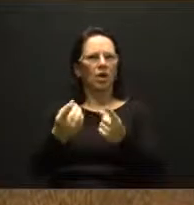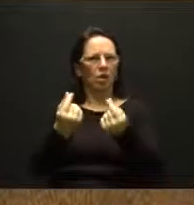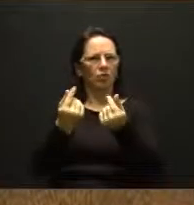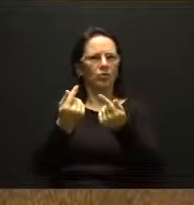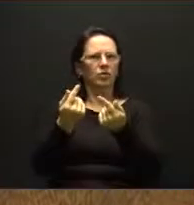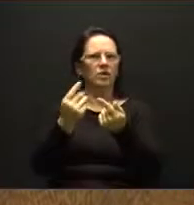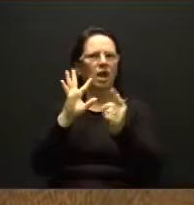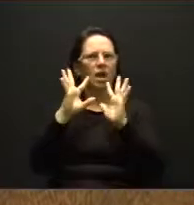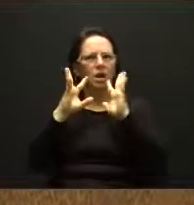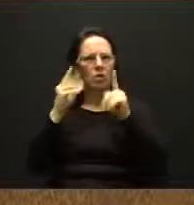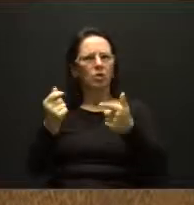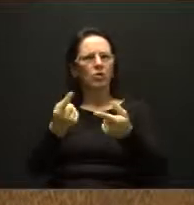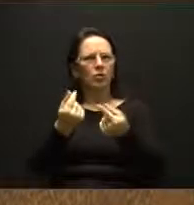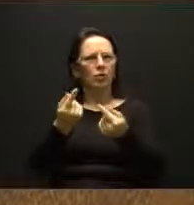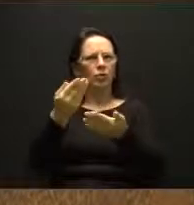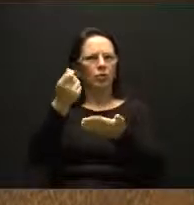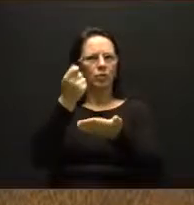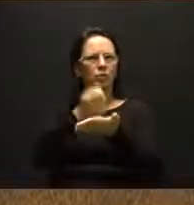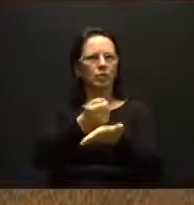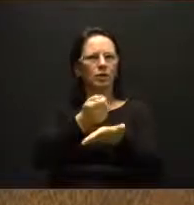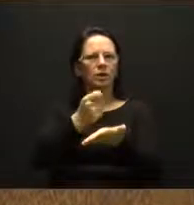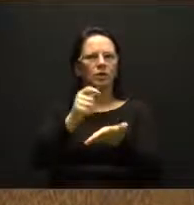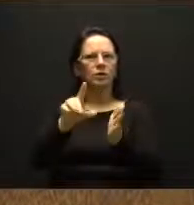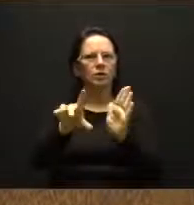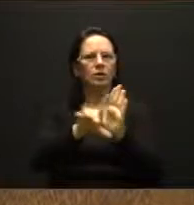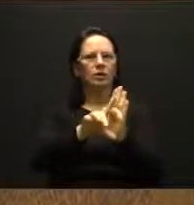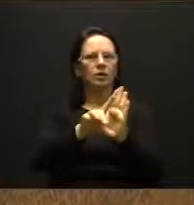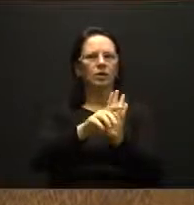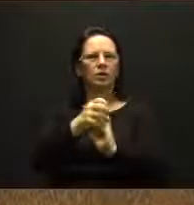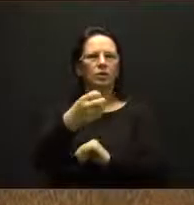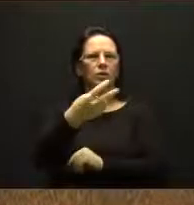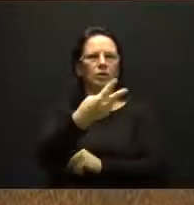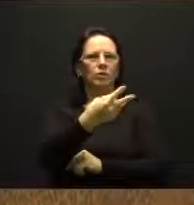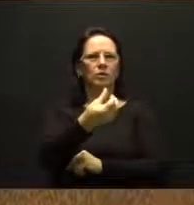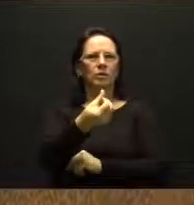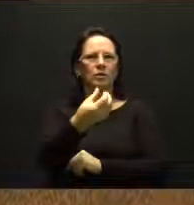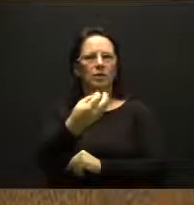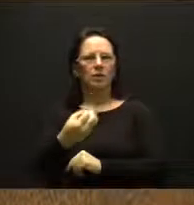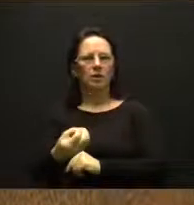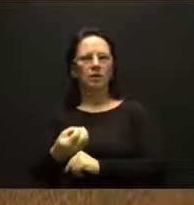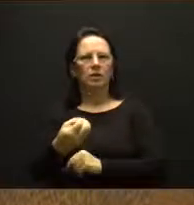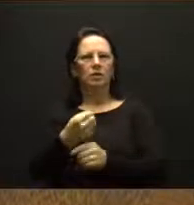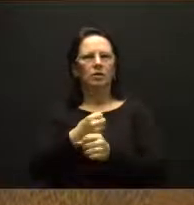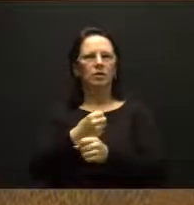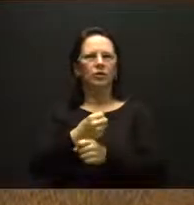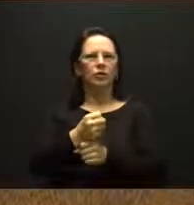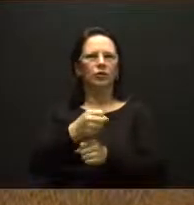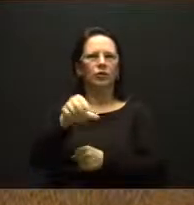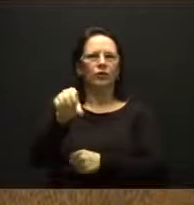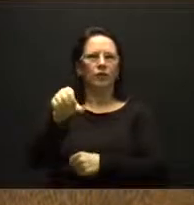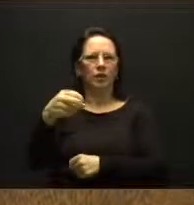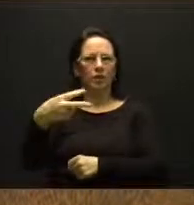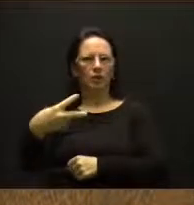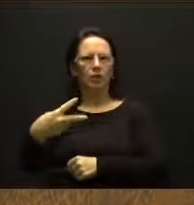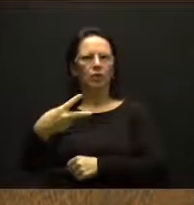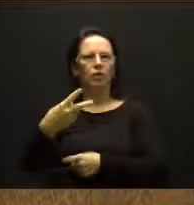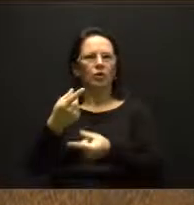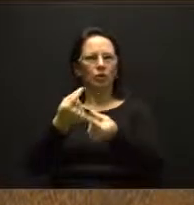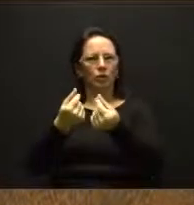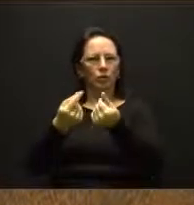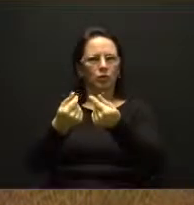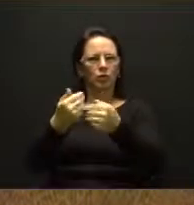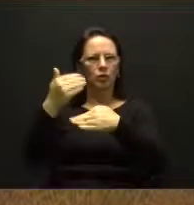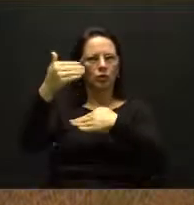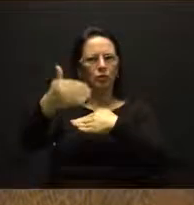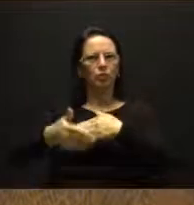nos termos de lei 2060 92 de mais recursos financeiros necessários para fazer frente